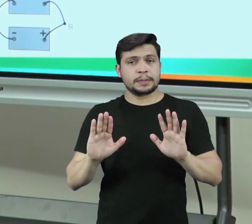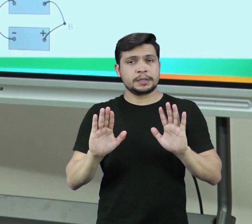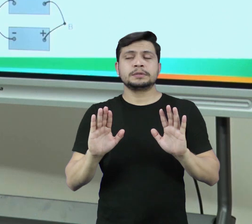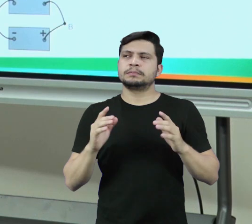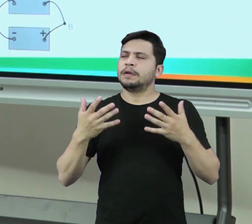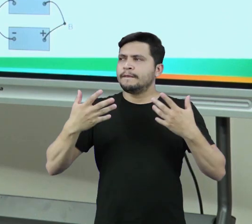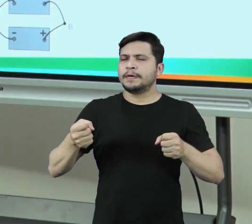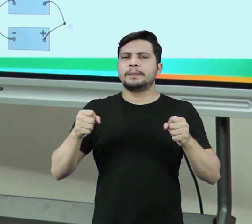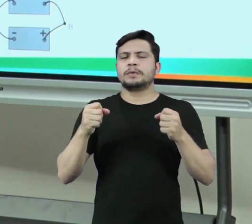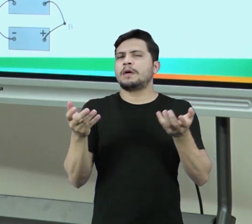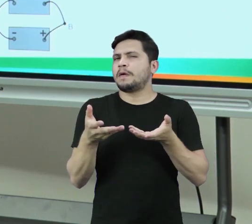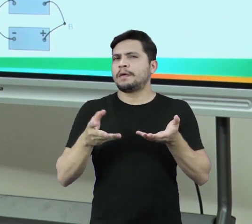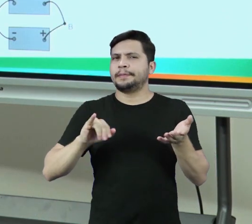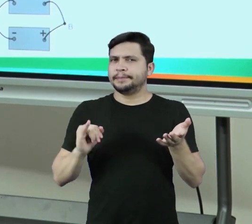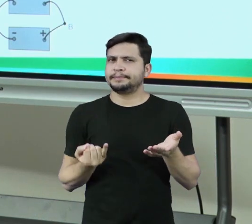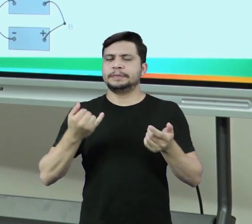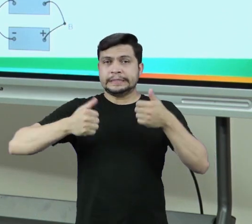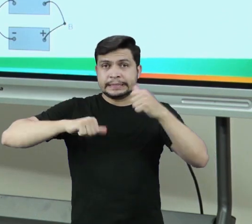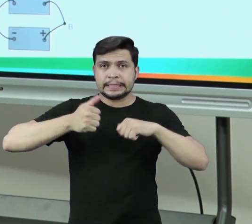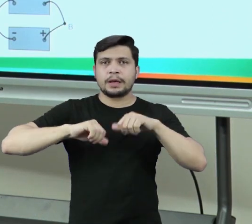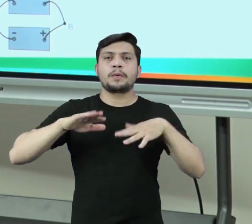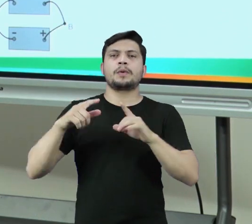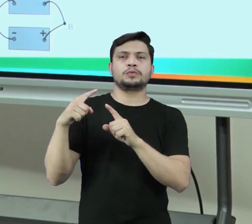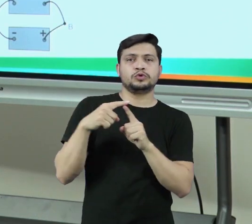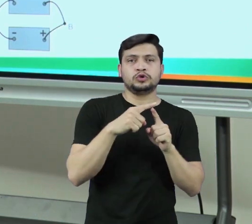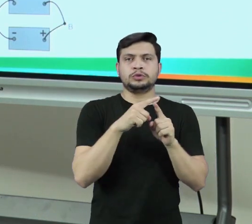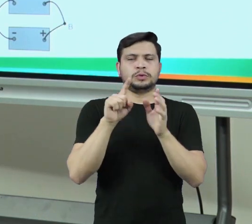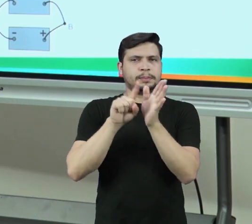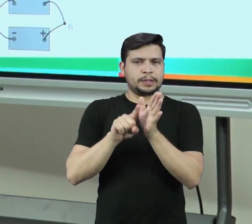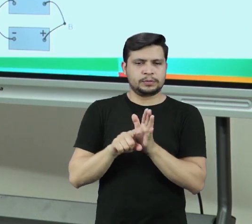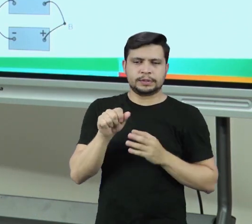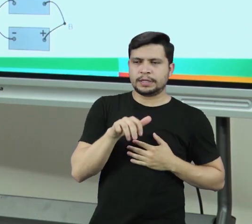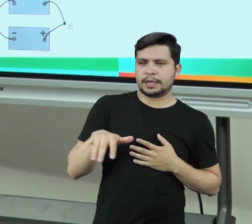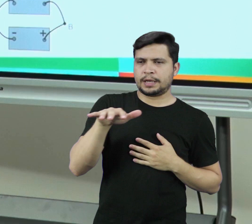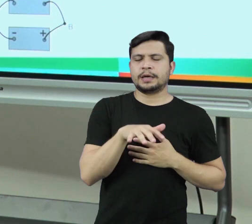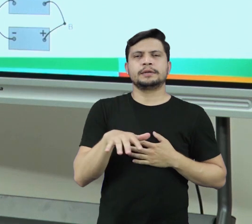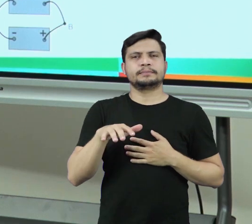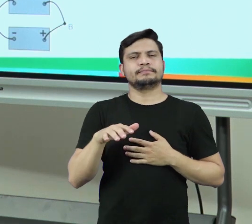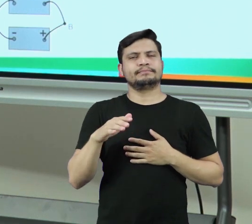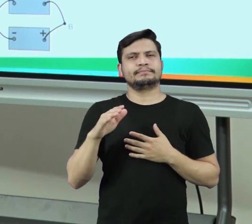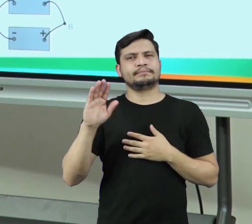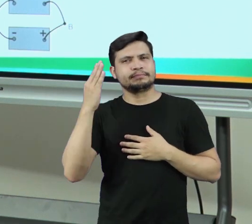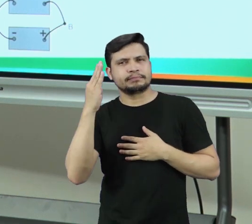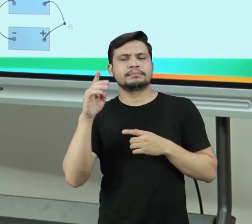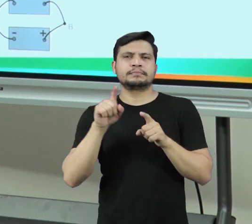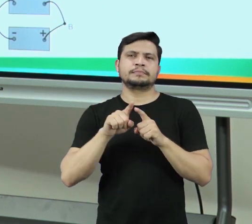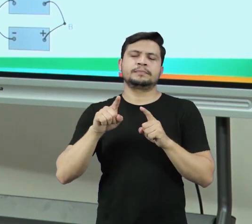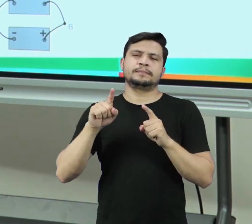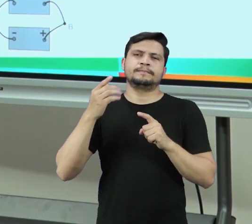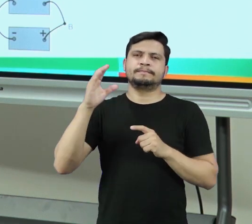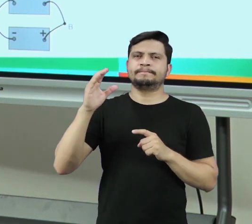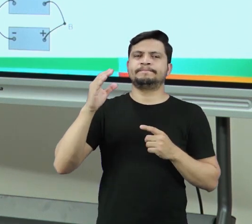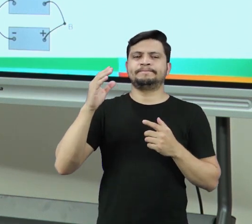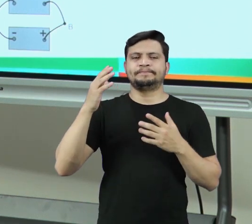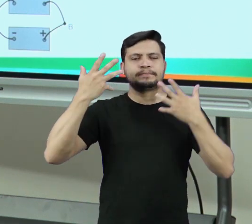questões na área de ciências da natureza e suas tecnologias. A grande maioria das questões, principalmente de física, elas